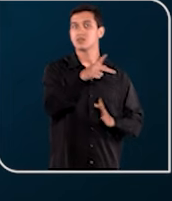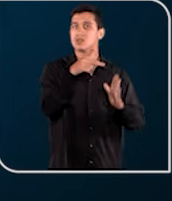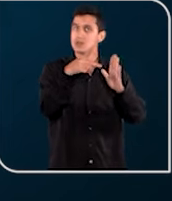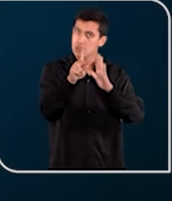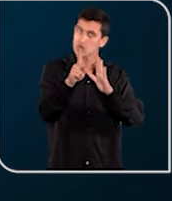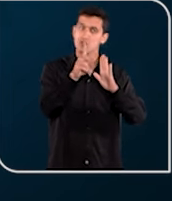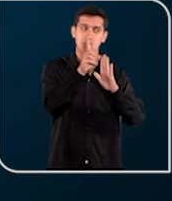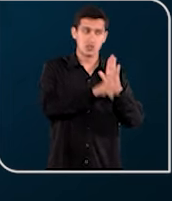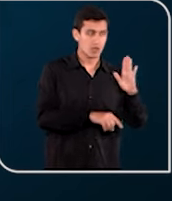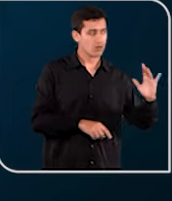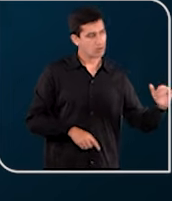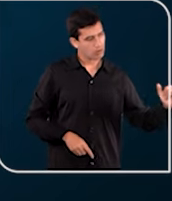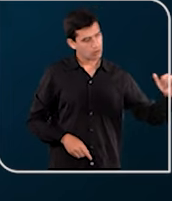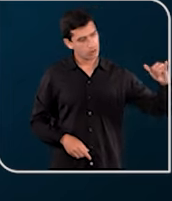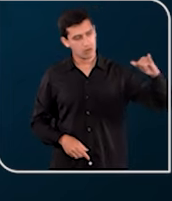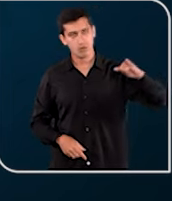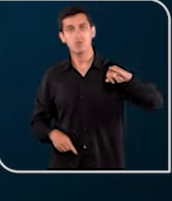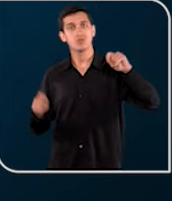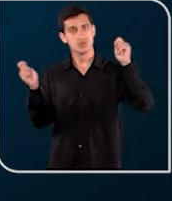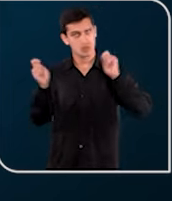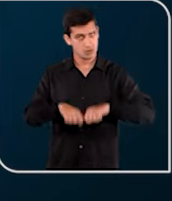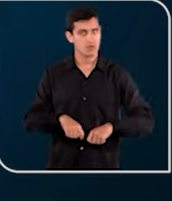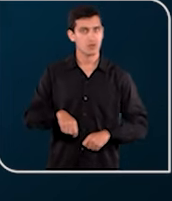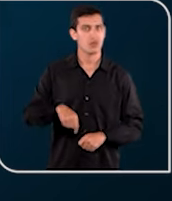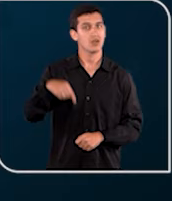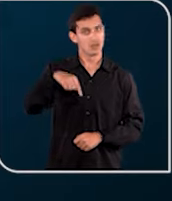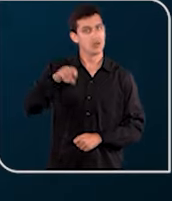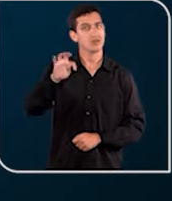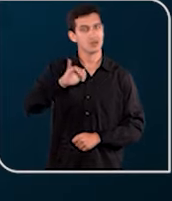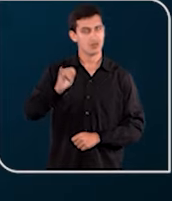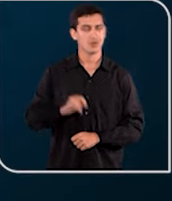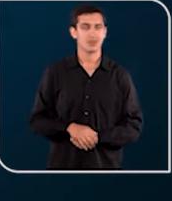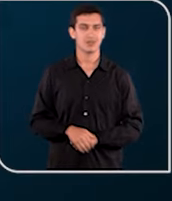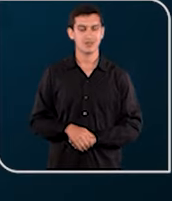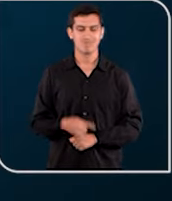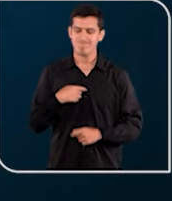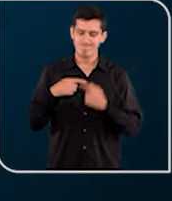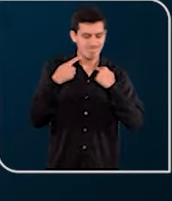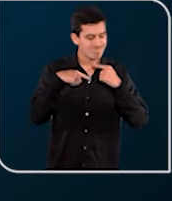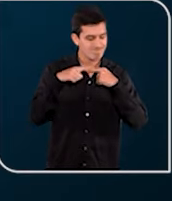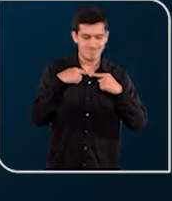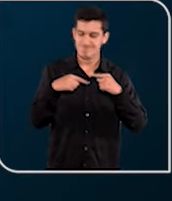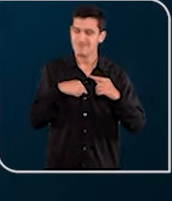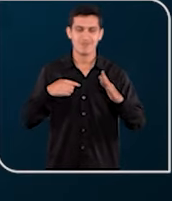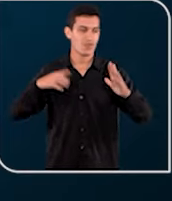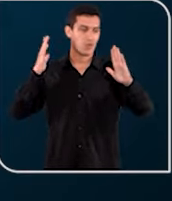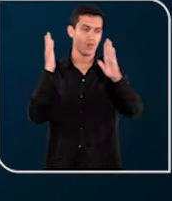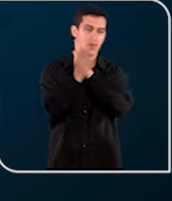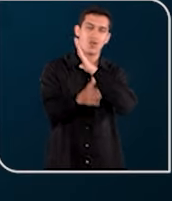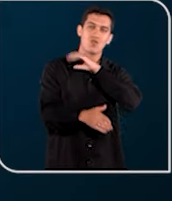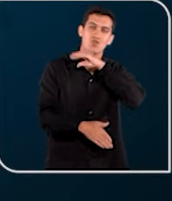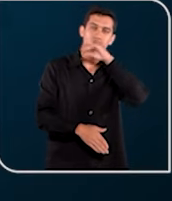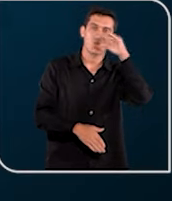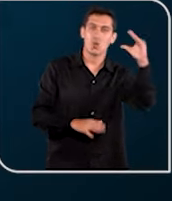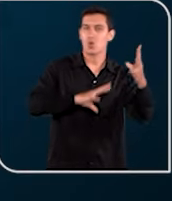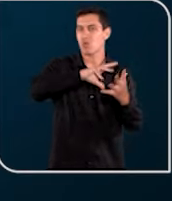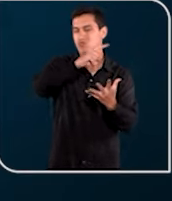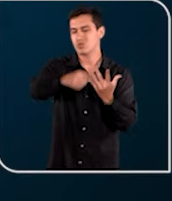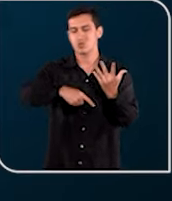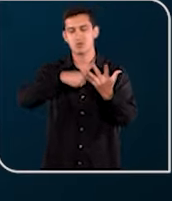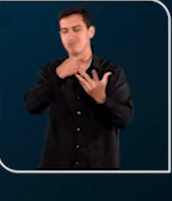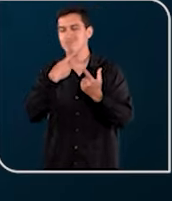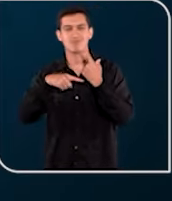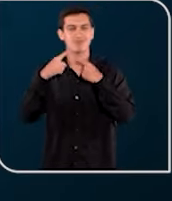embarcar nesse trecho de volta a decisão também é do STJ Tem horas que me bate uma vontade de sumir nesse mundão